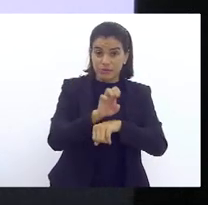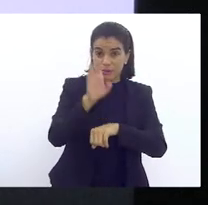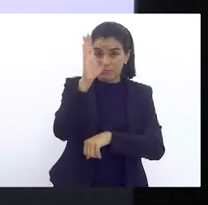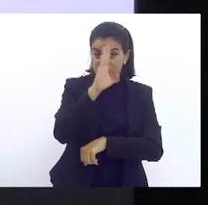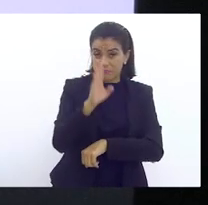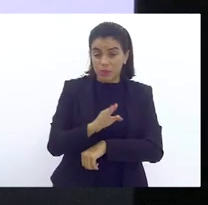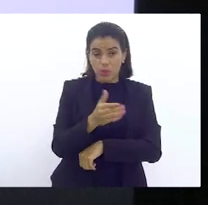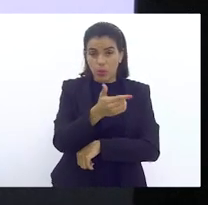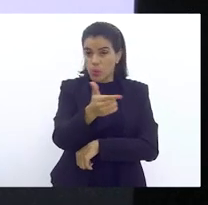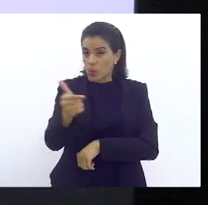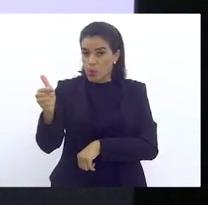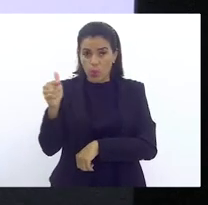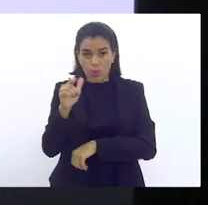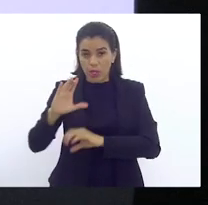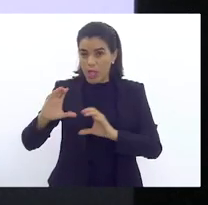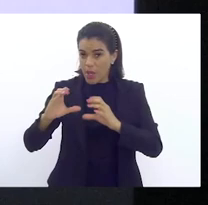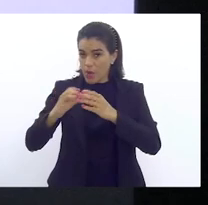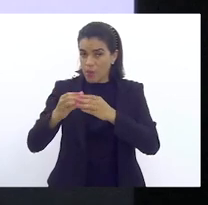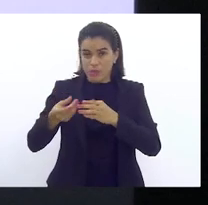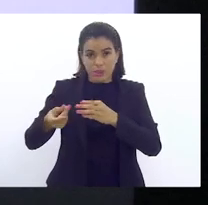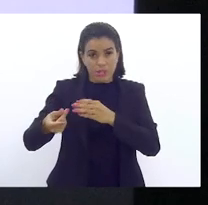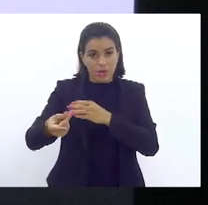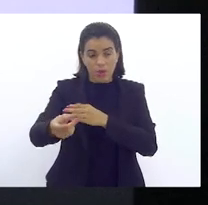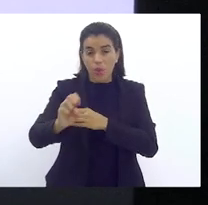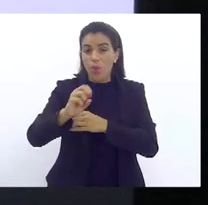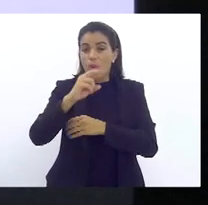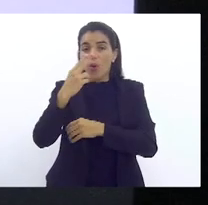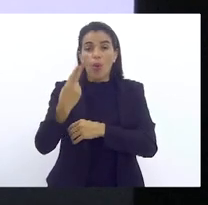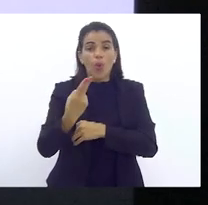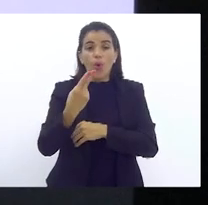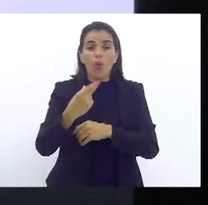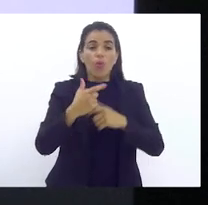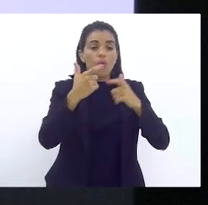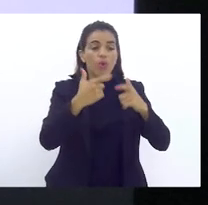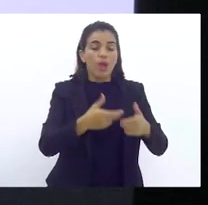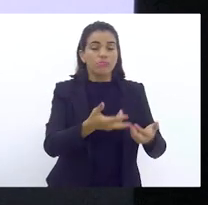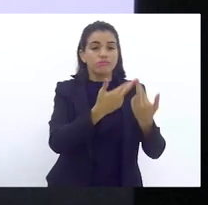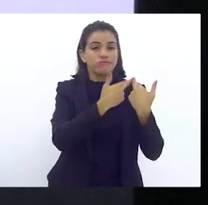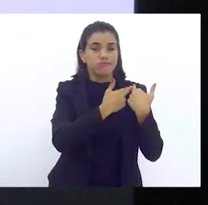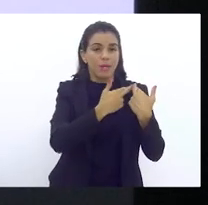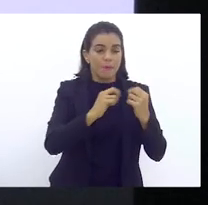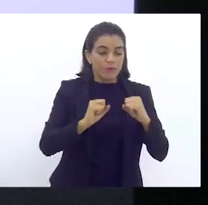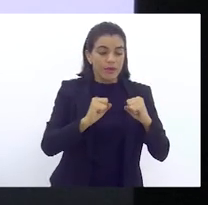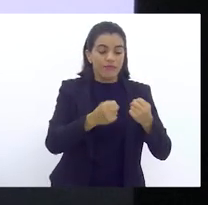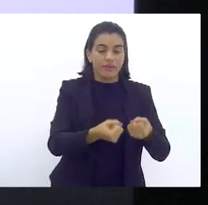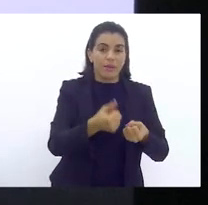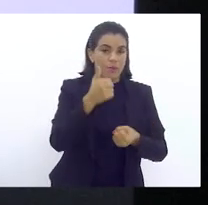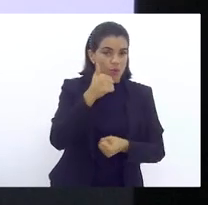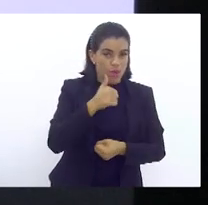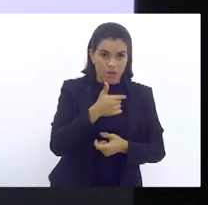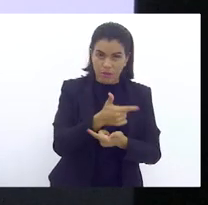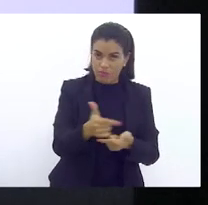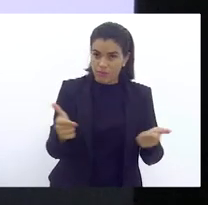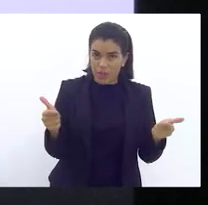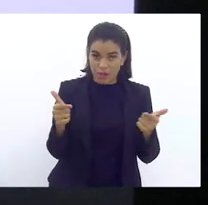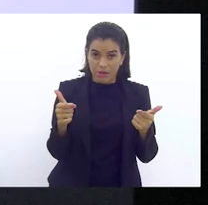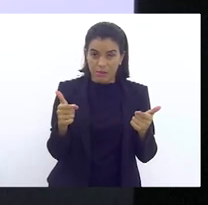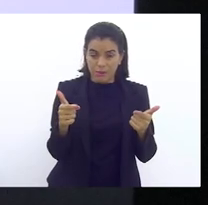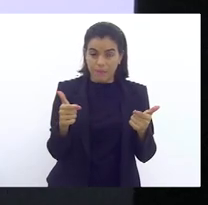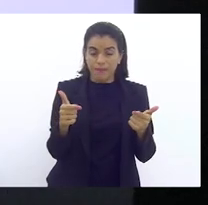não há comissão comissões permanentes ou procuradorias responsável pela defesa dos direitos da mulher ou